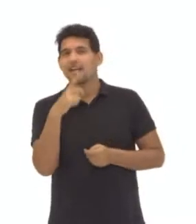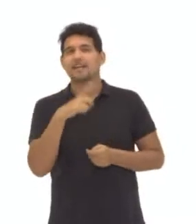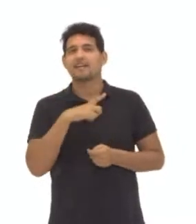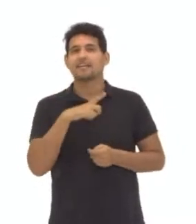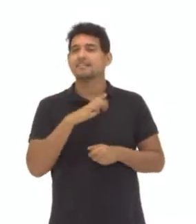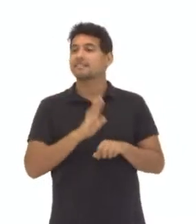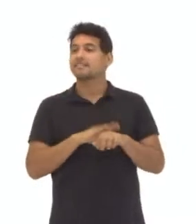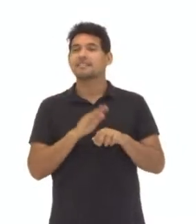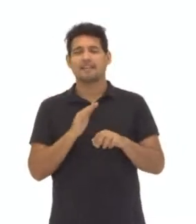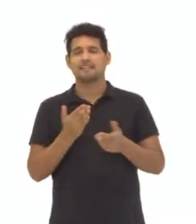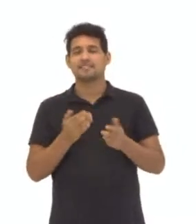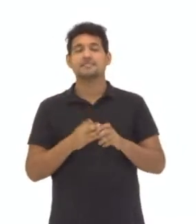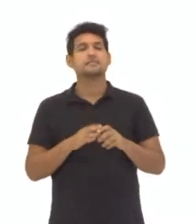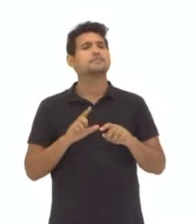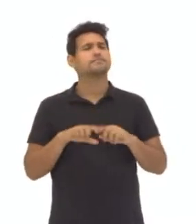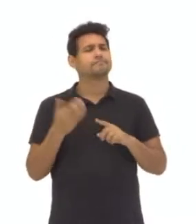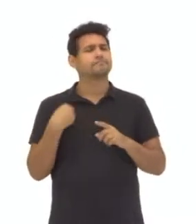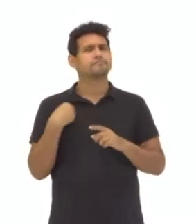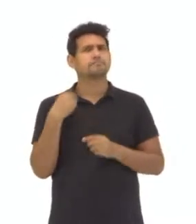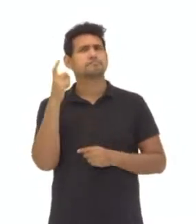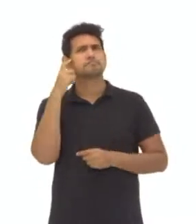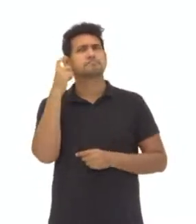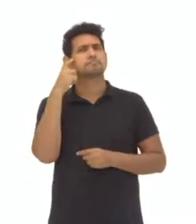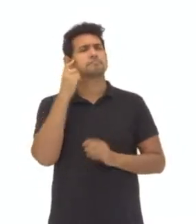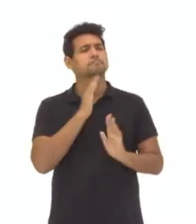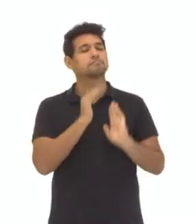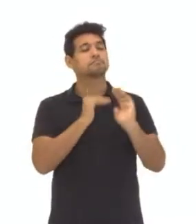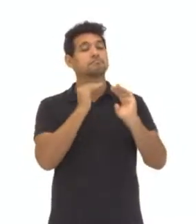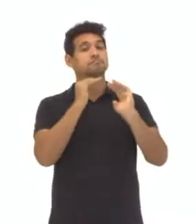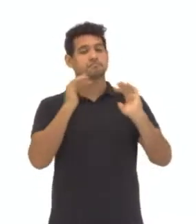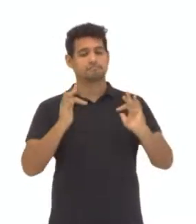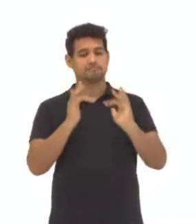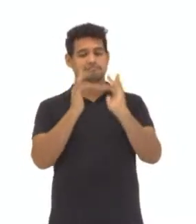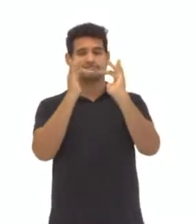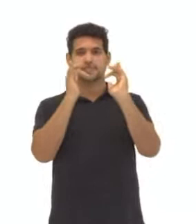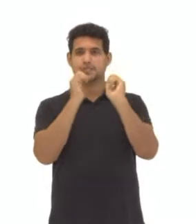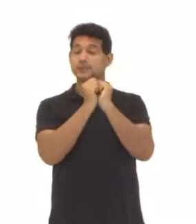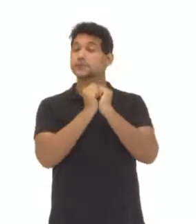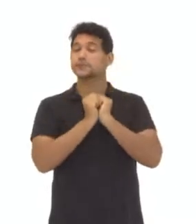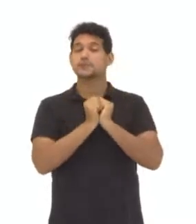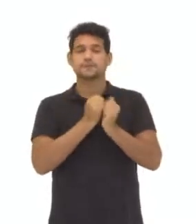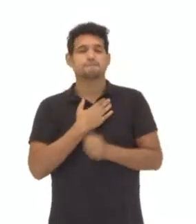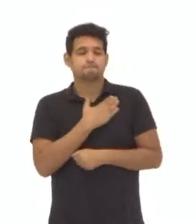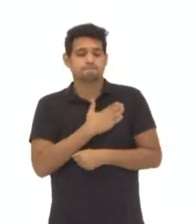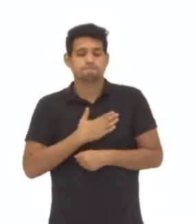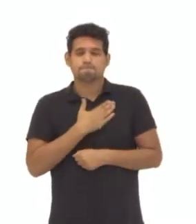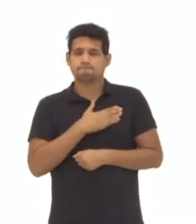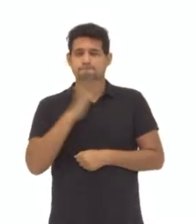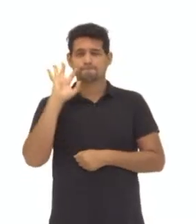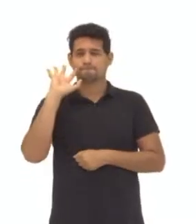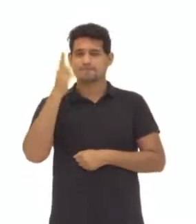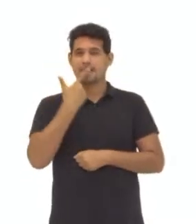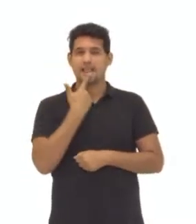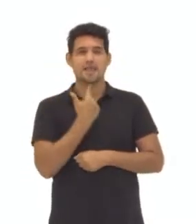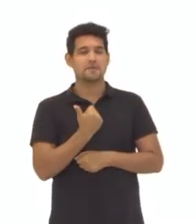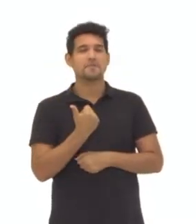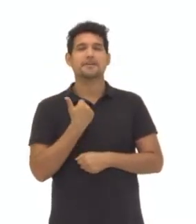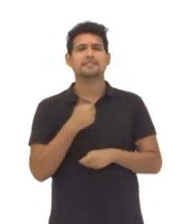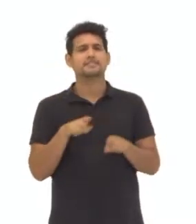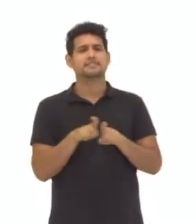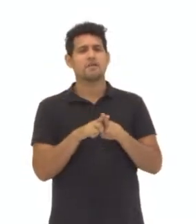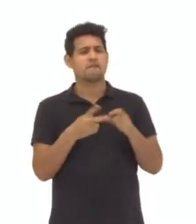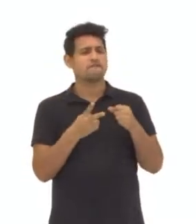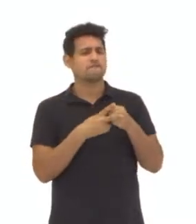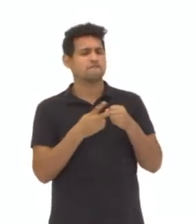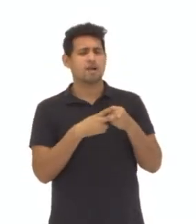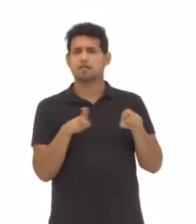chamado. Fui criando naturalmente uma intimidade e um gosto com as ocorrências da língua, os